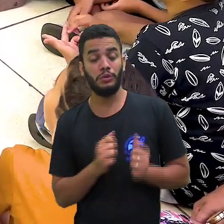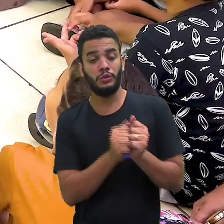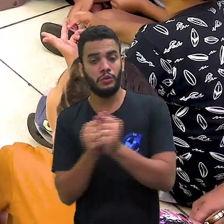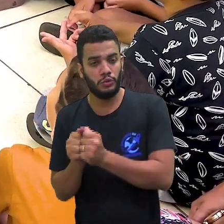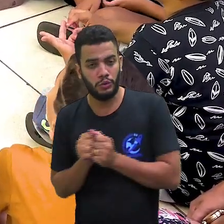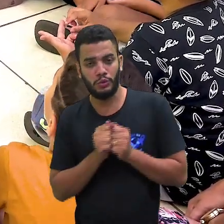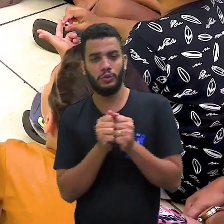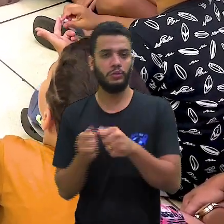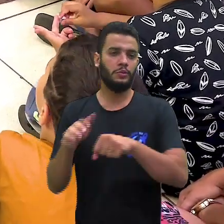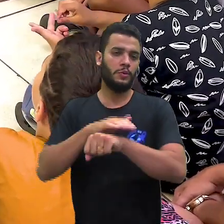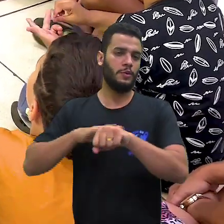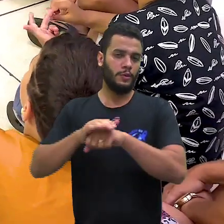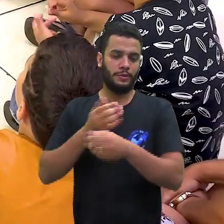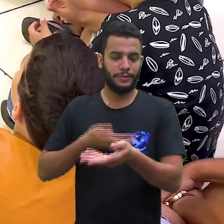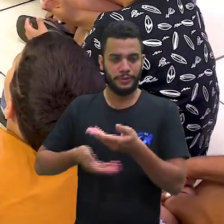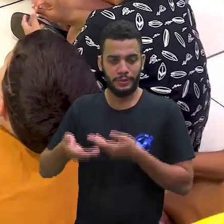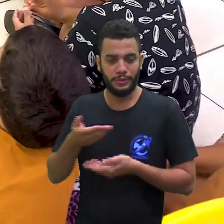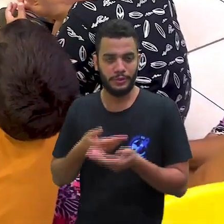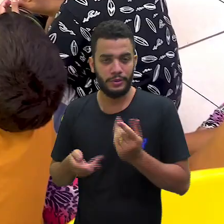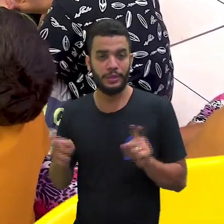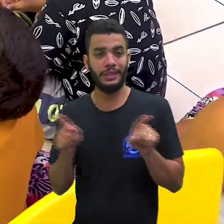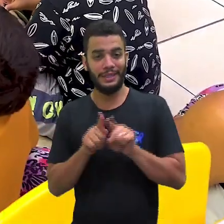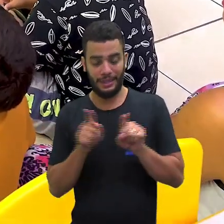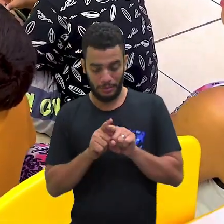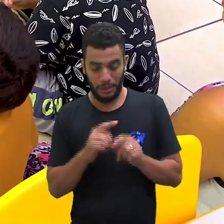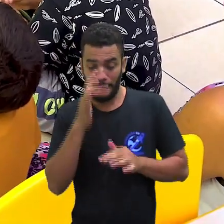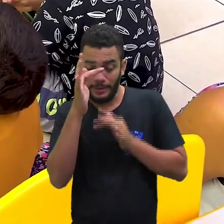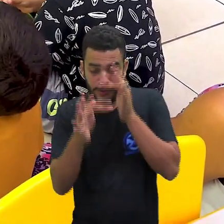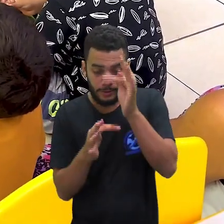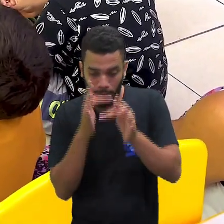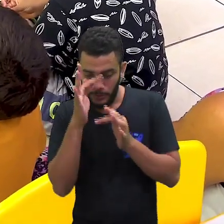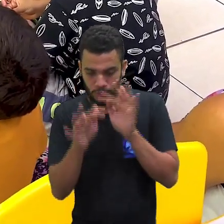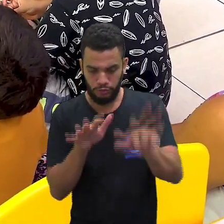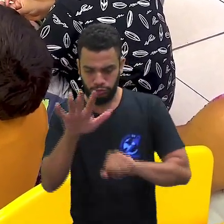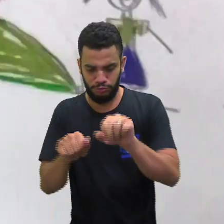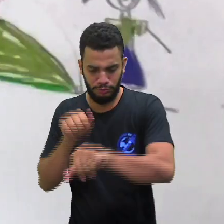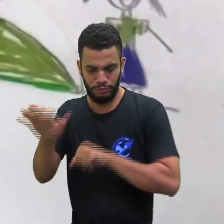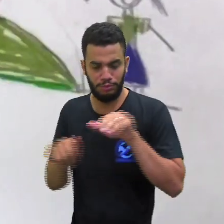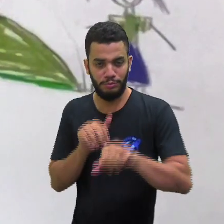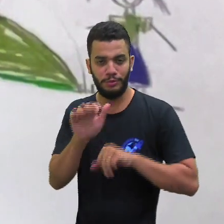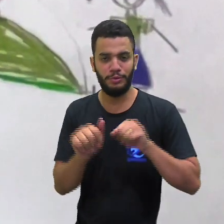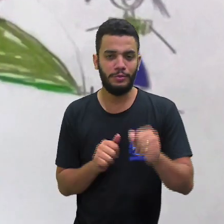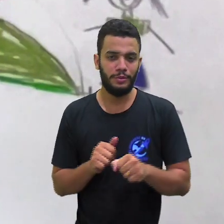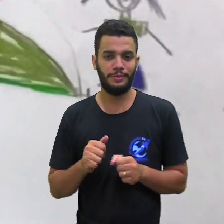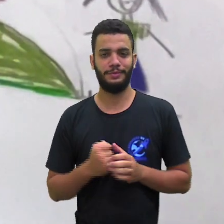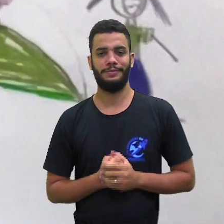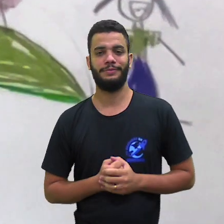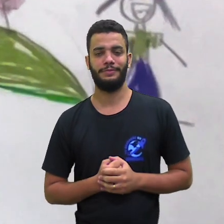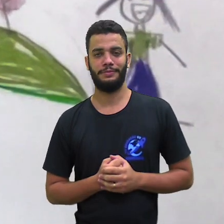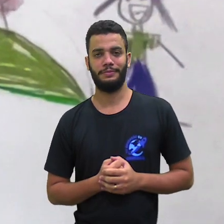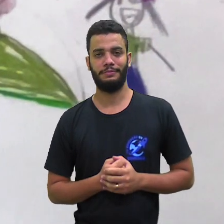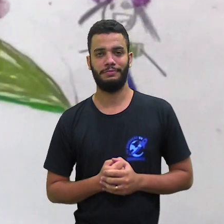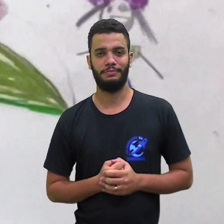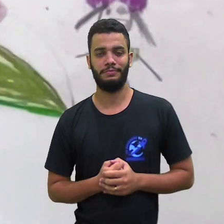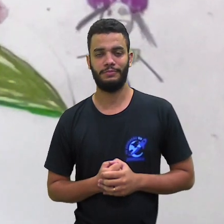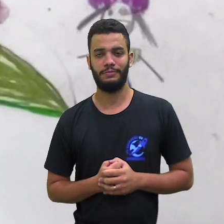as flores junto com ela. Olha.